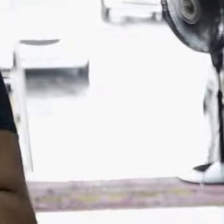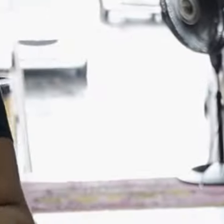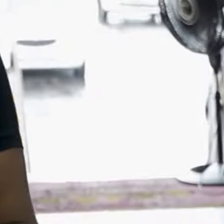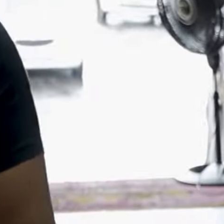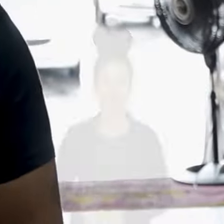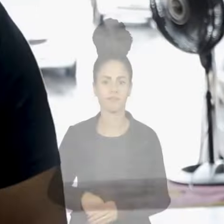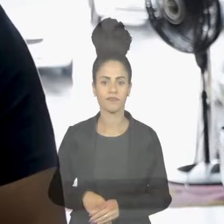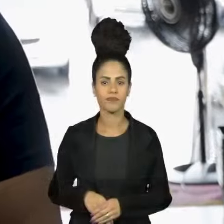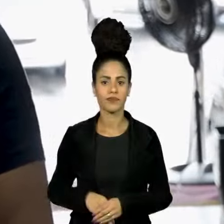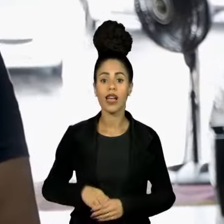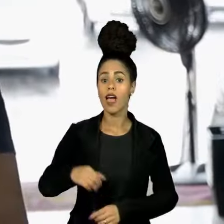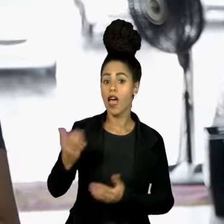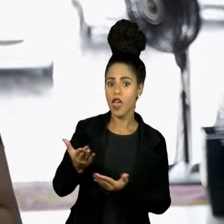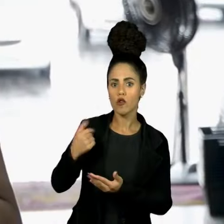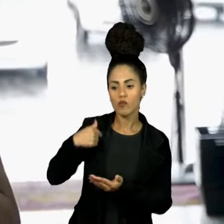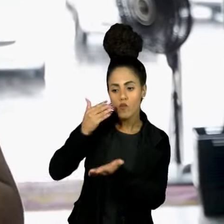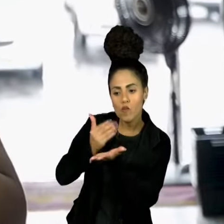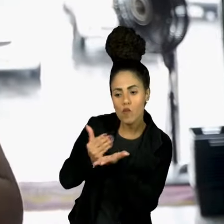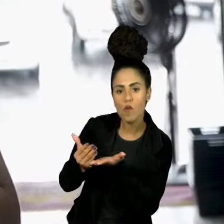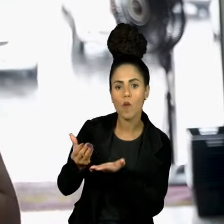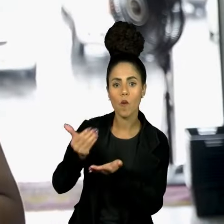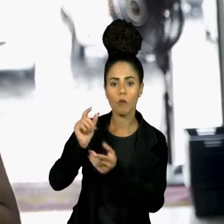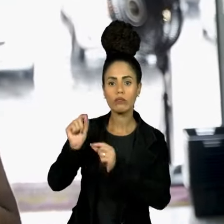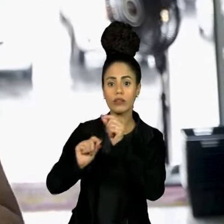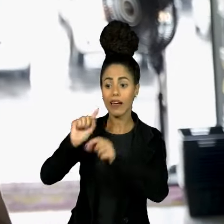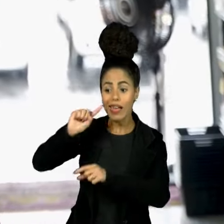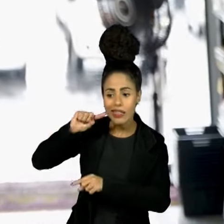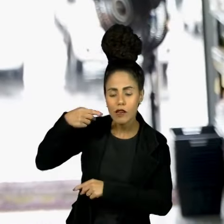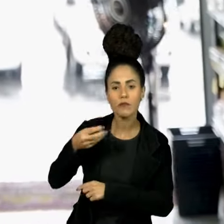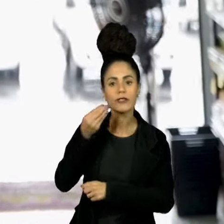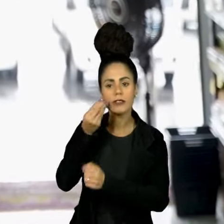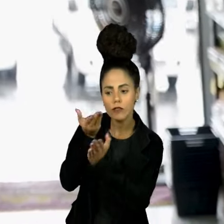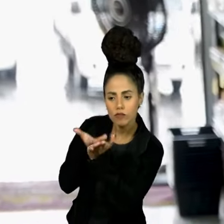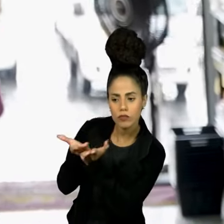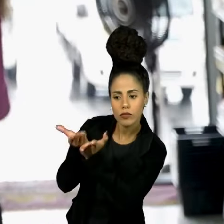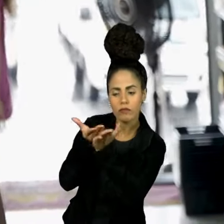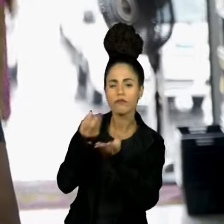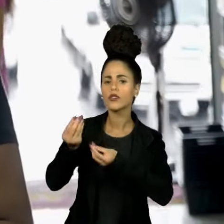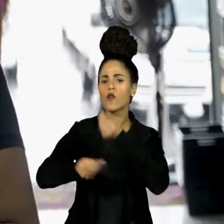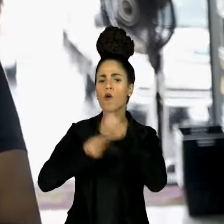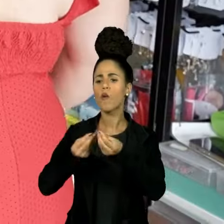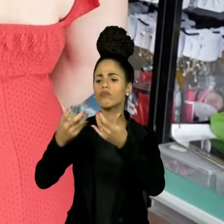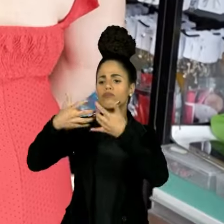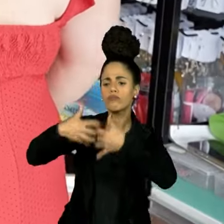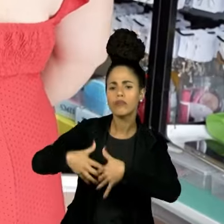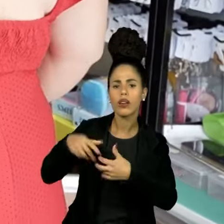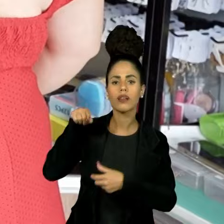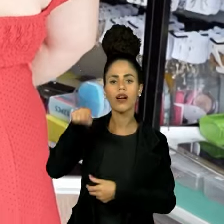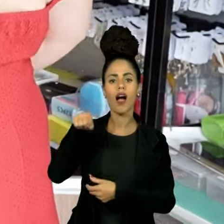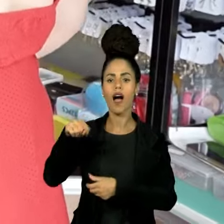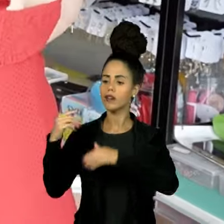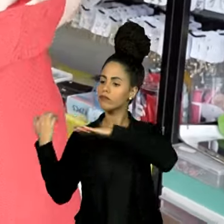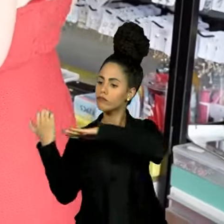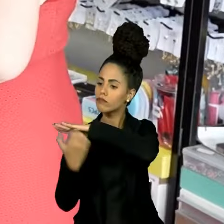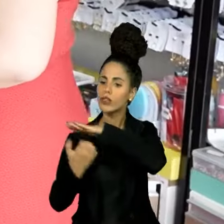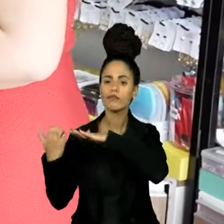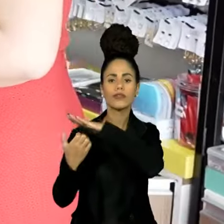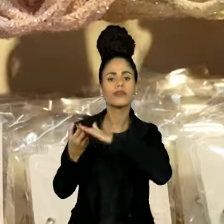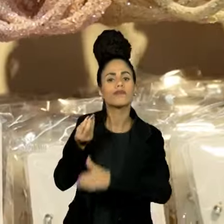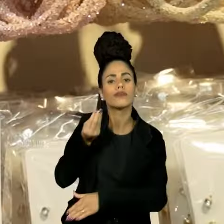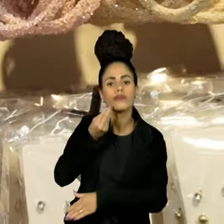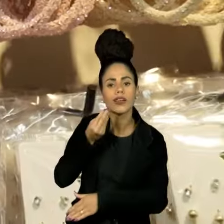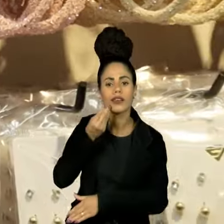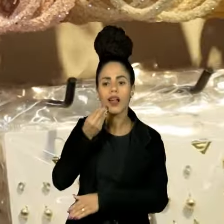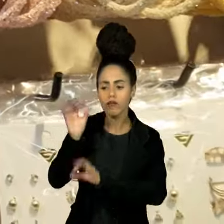Eu primeiro virei um negócio. Depois eu fui estudar como seria ter uma empresa e fazer uma estruturação.